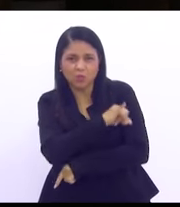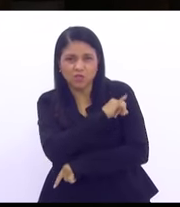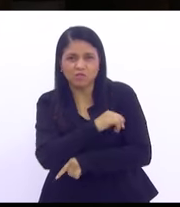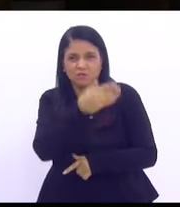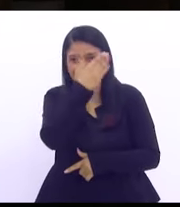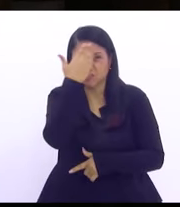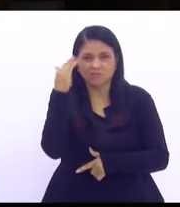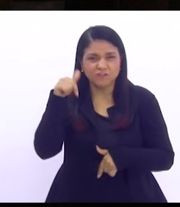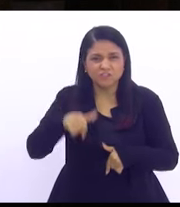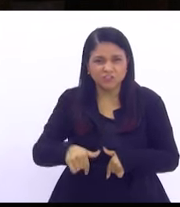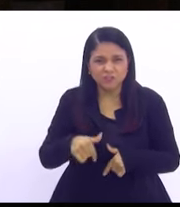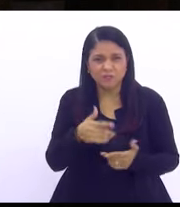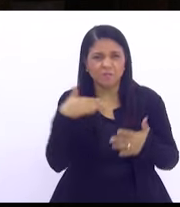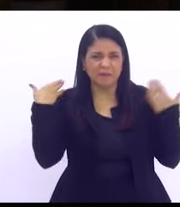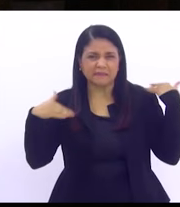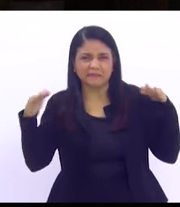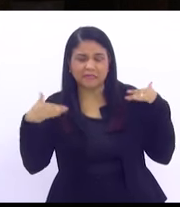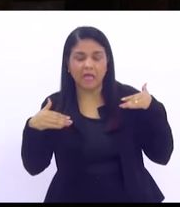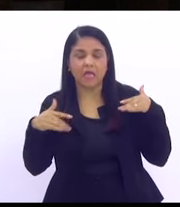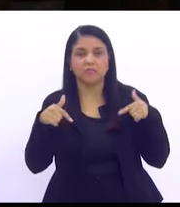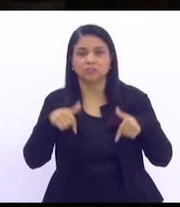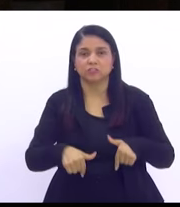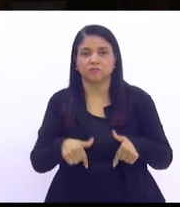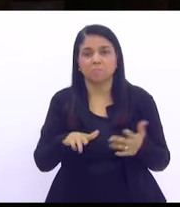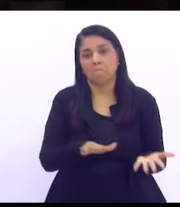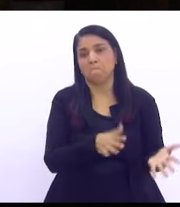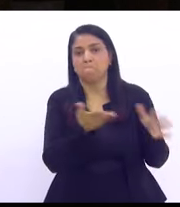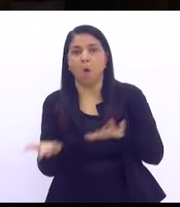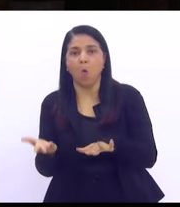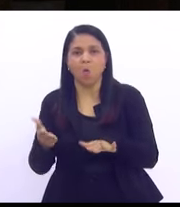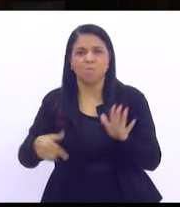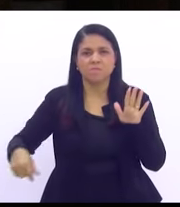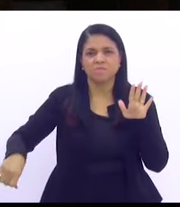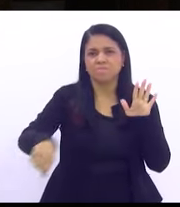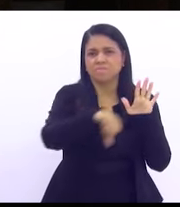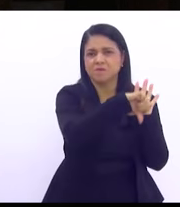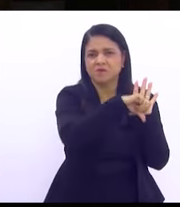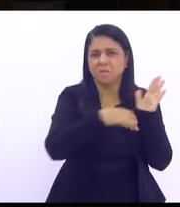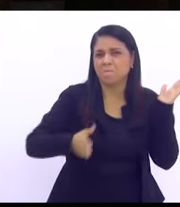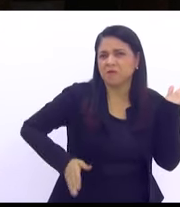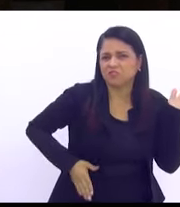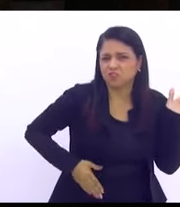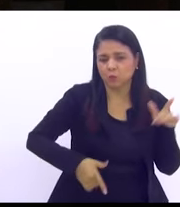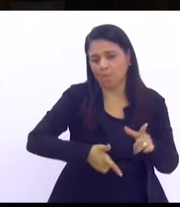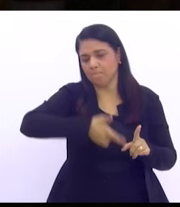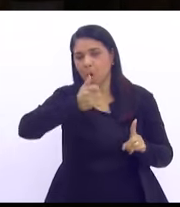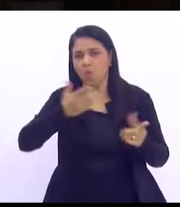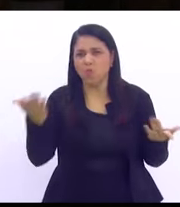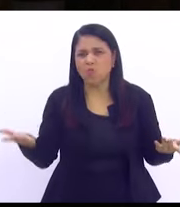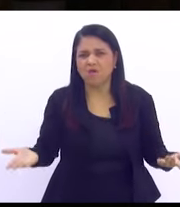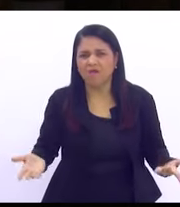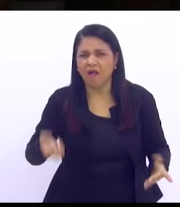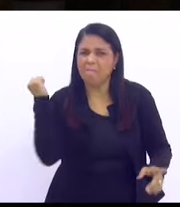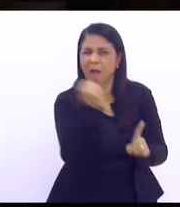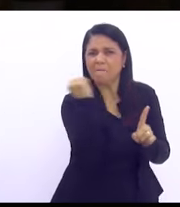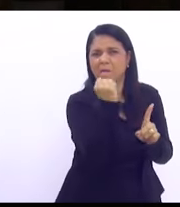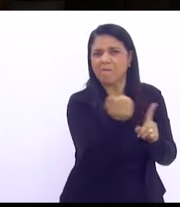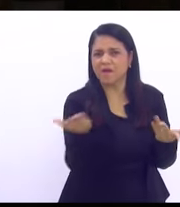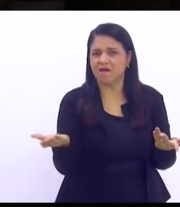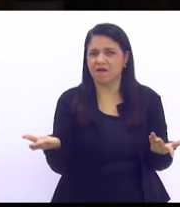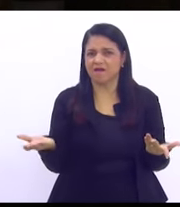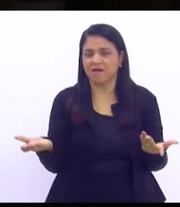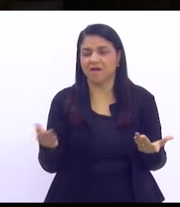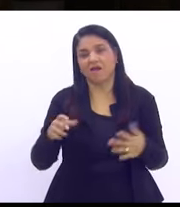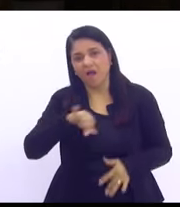suas vidas. Essa é a grande realidade que nós vivemos. E eu quero aproveitar agora, senhor presidente,